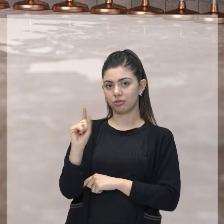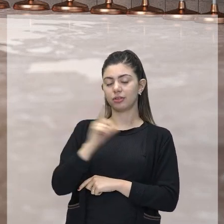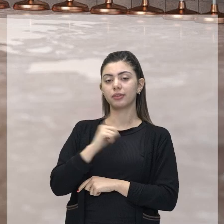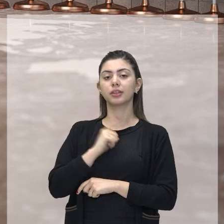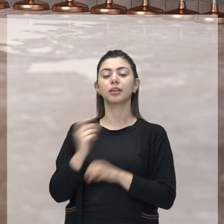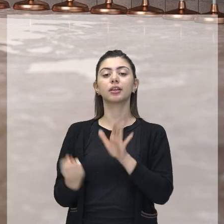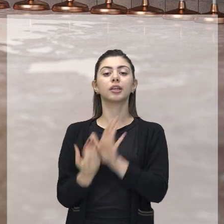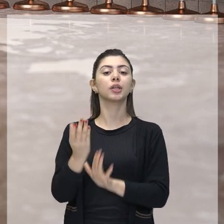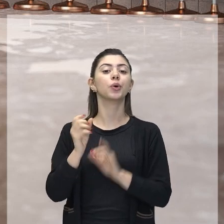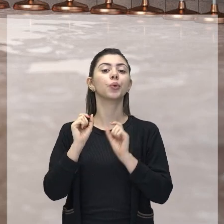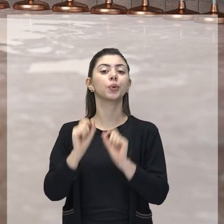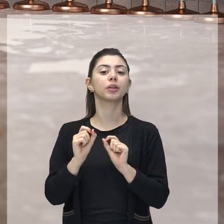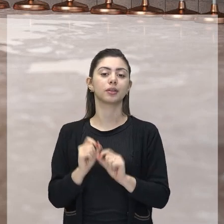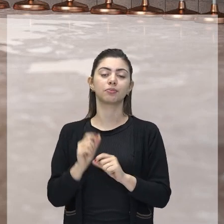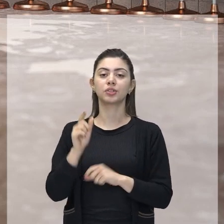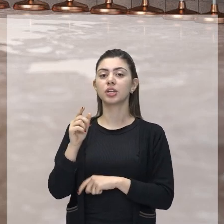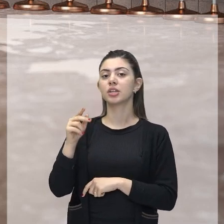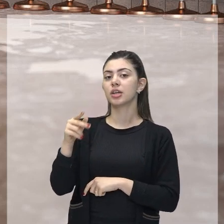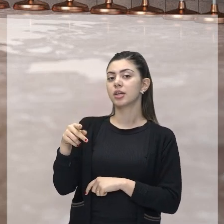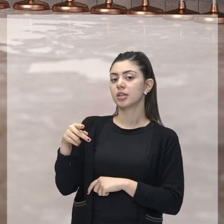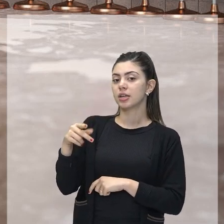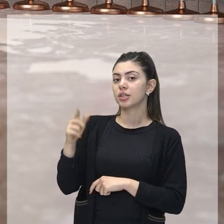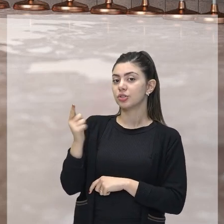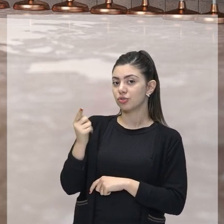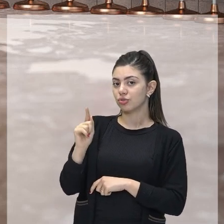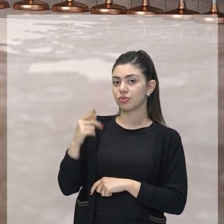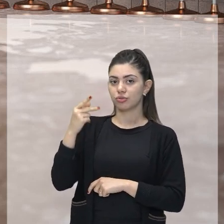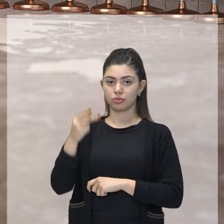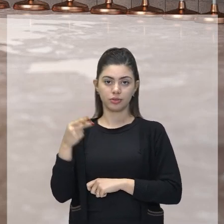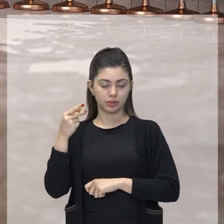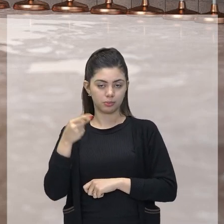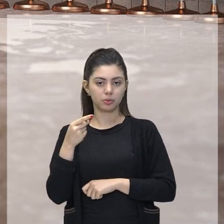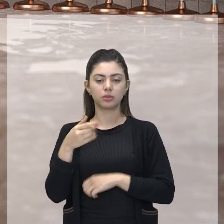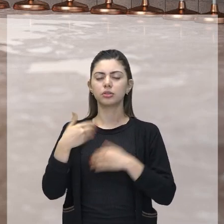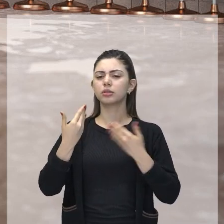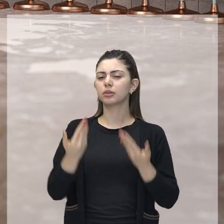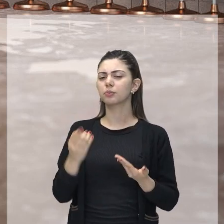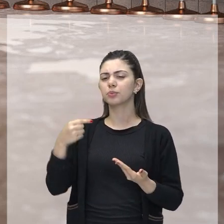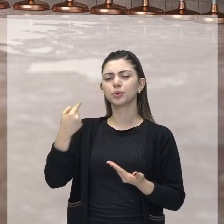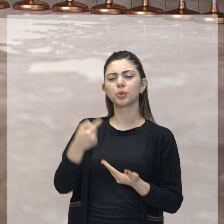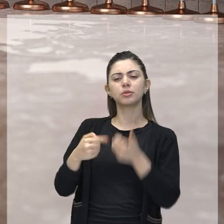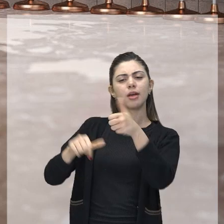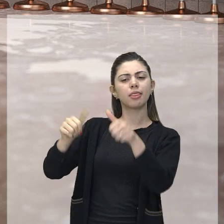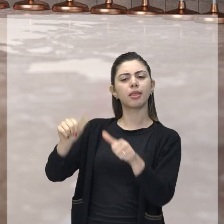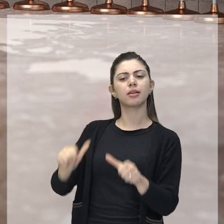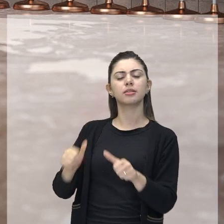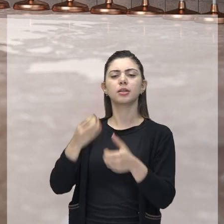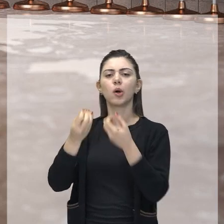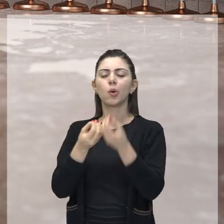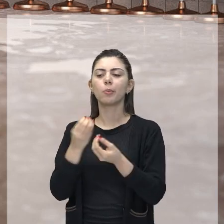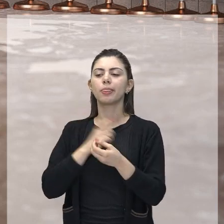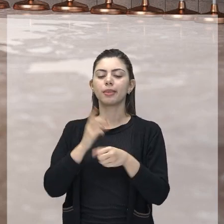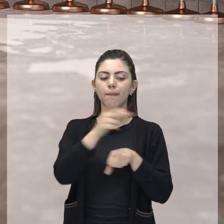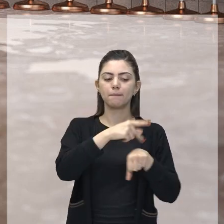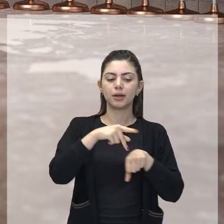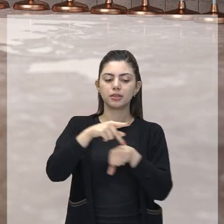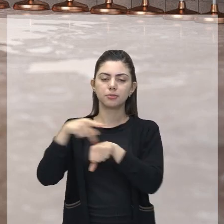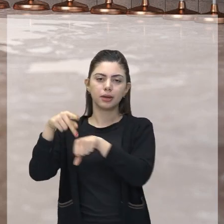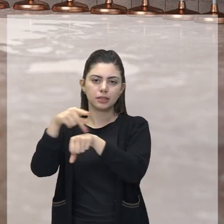a chamada geopolítica, né? Onde você analisa as relações internacionais, né?